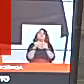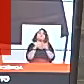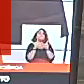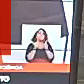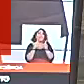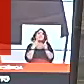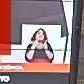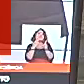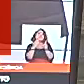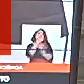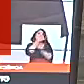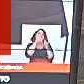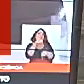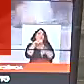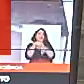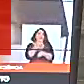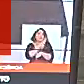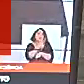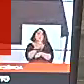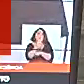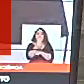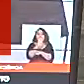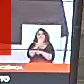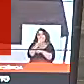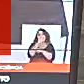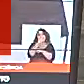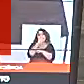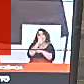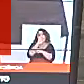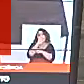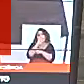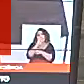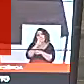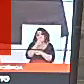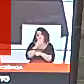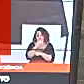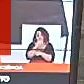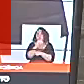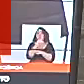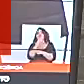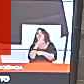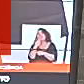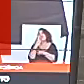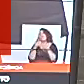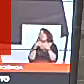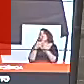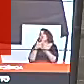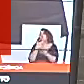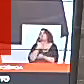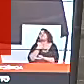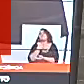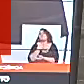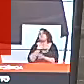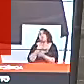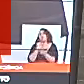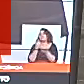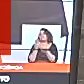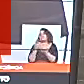executivo e usando isso como justificativa para negar a gratuidade